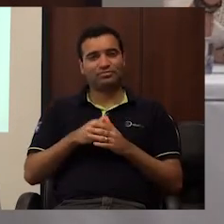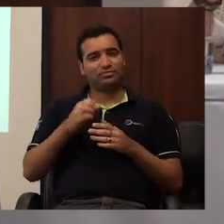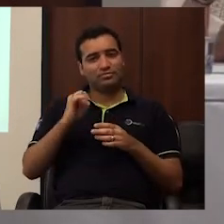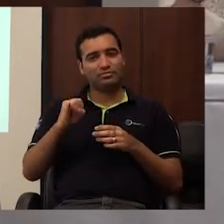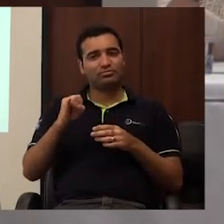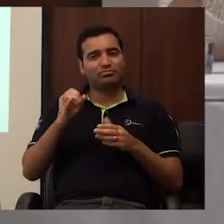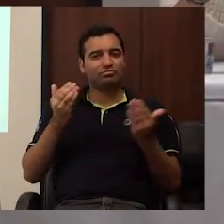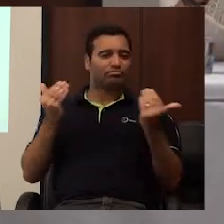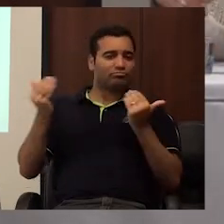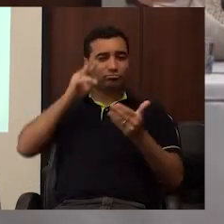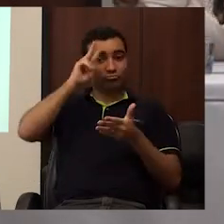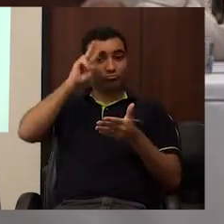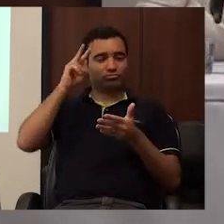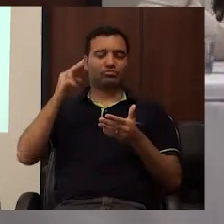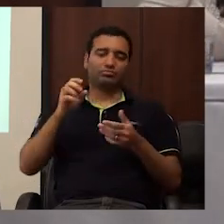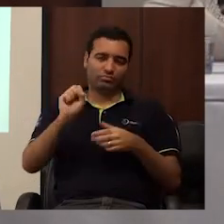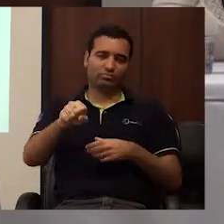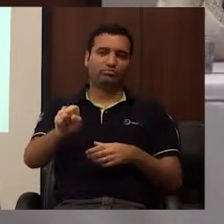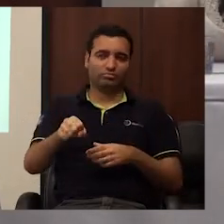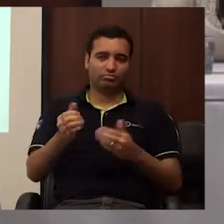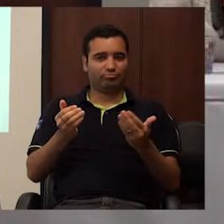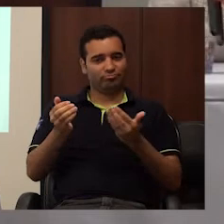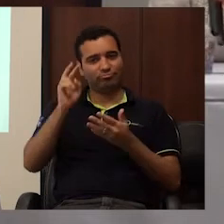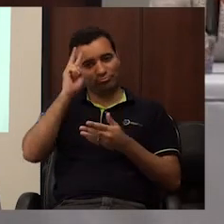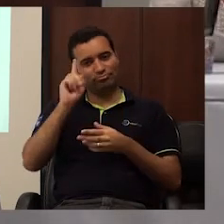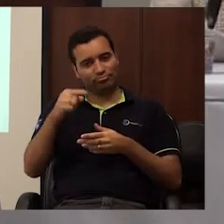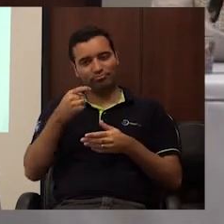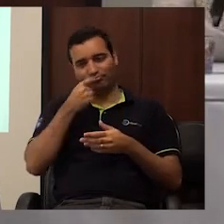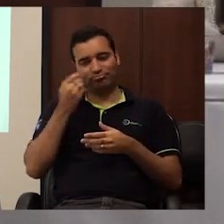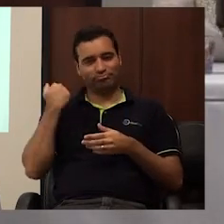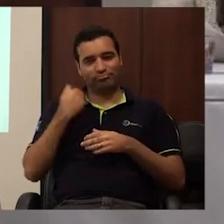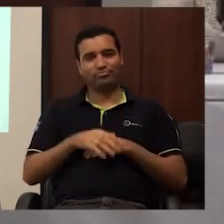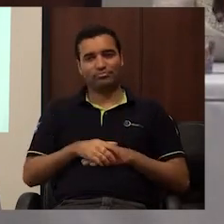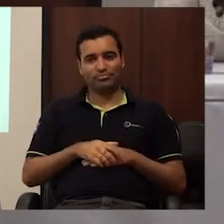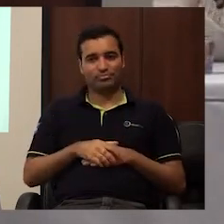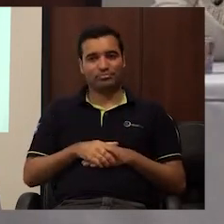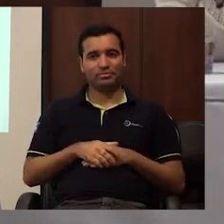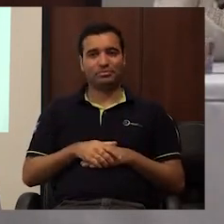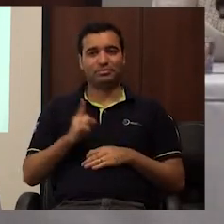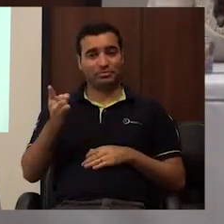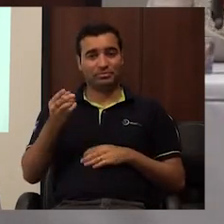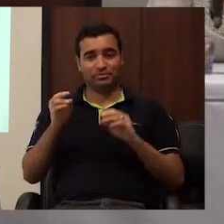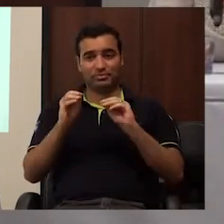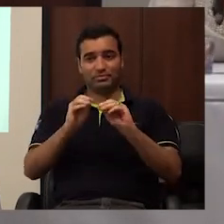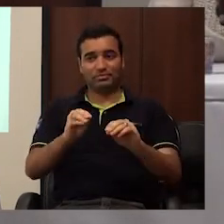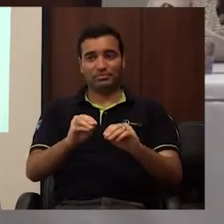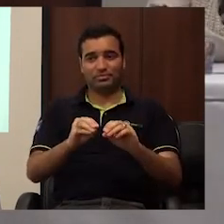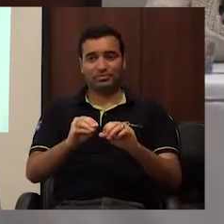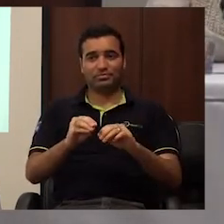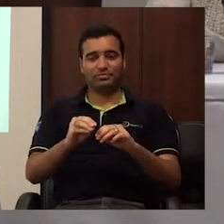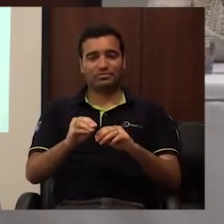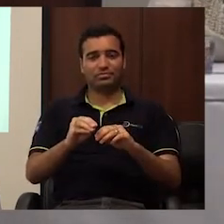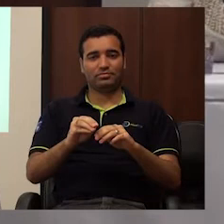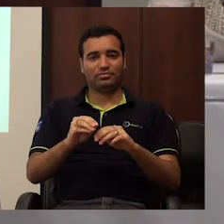sim. E ela, na ocasião em que ela foi instituída, né,